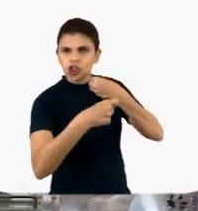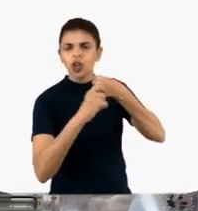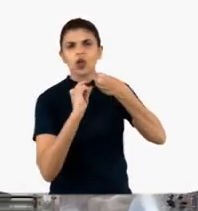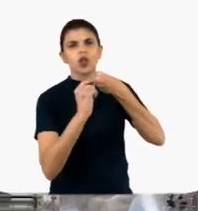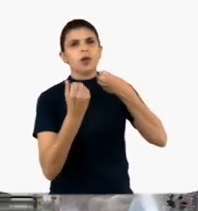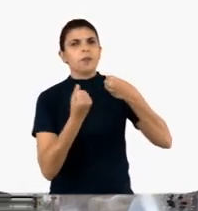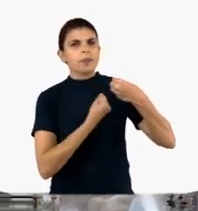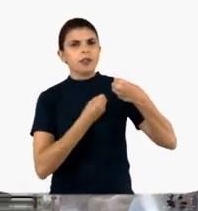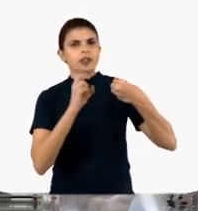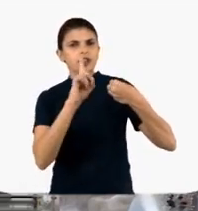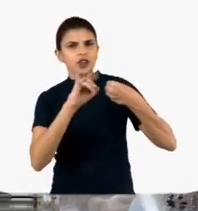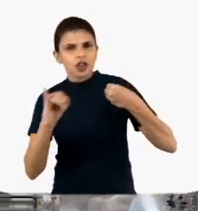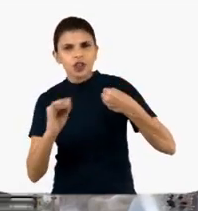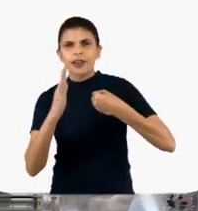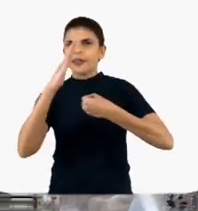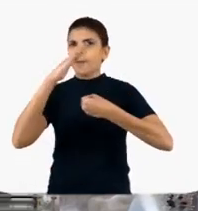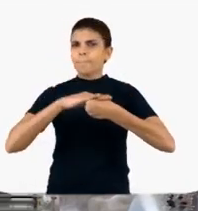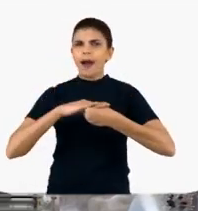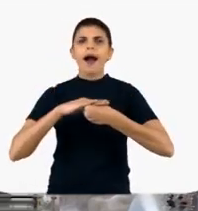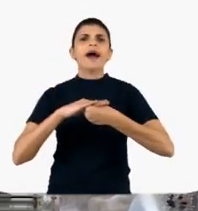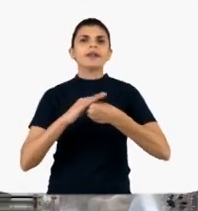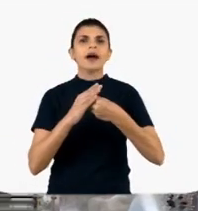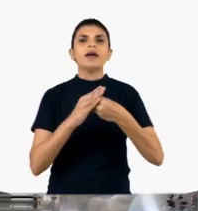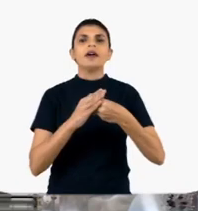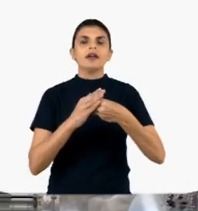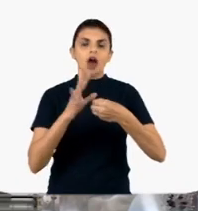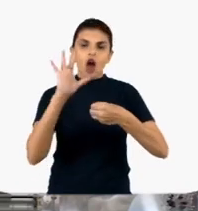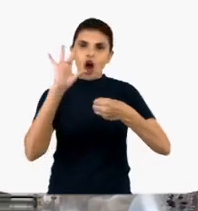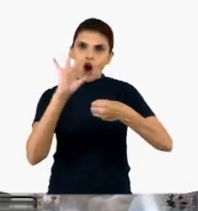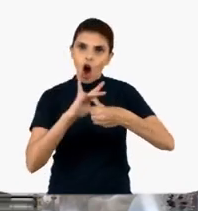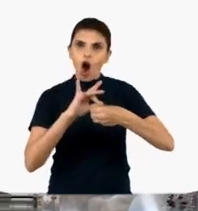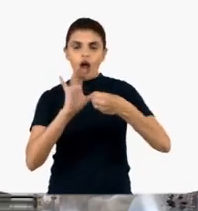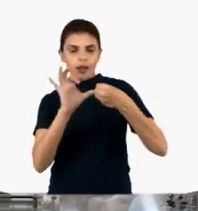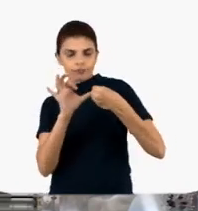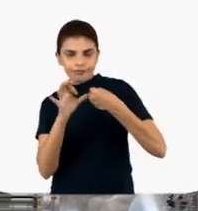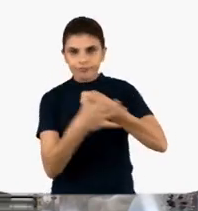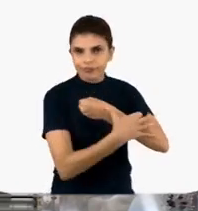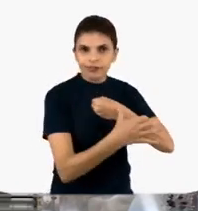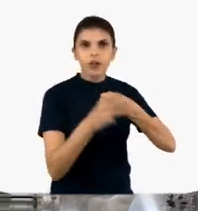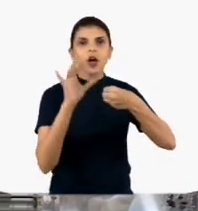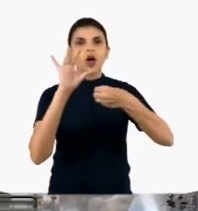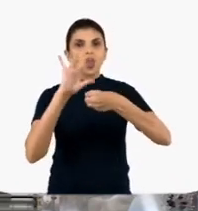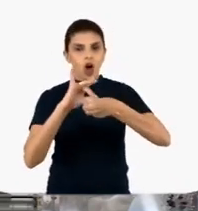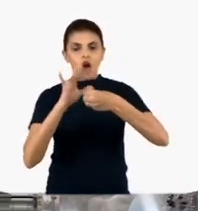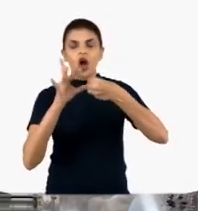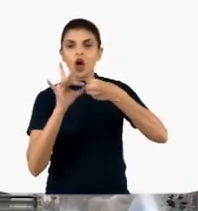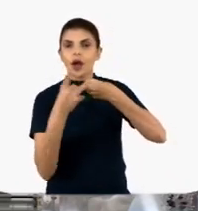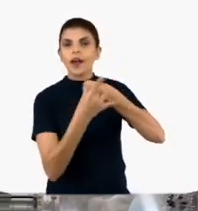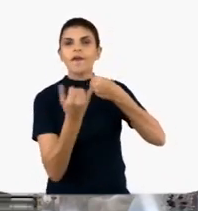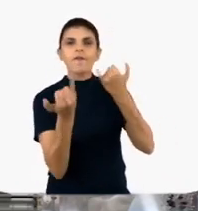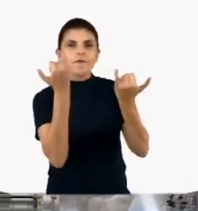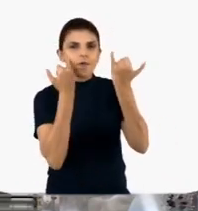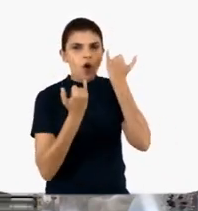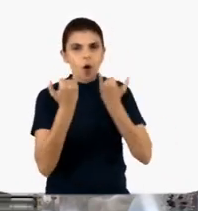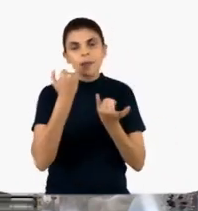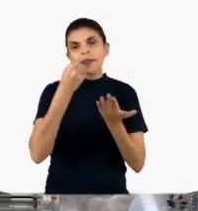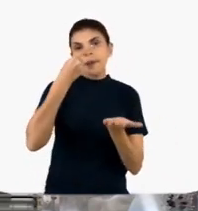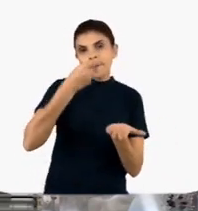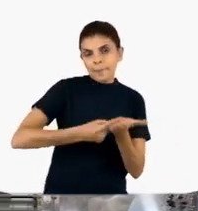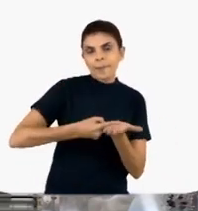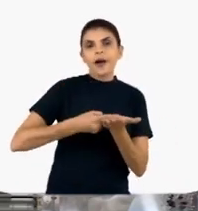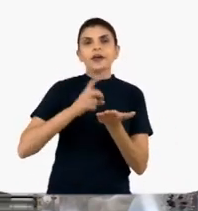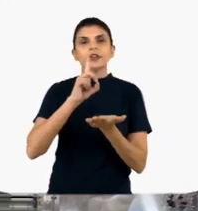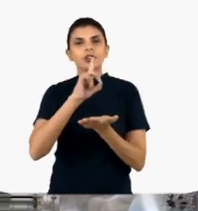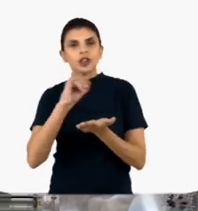a recravação, já com o alumínio tampado, e passa por uma máquina que cola a etiqueta com as informações